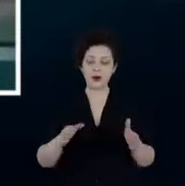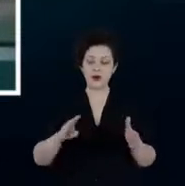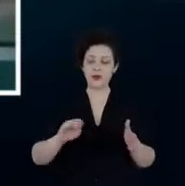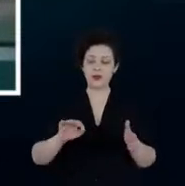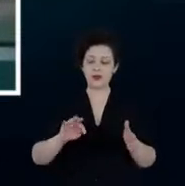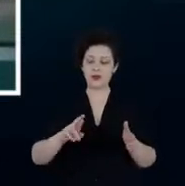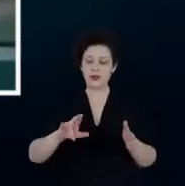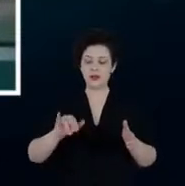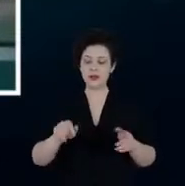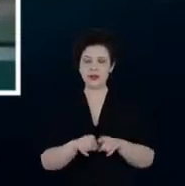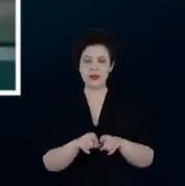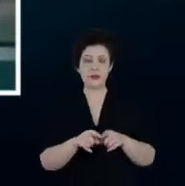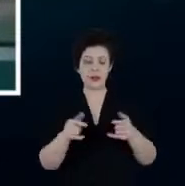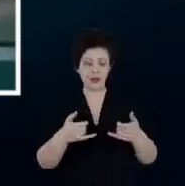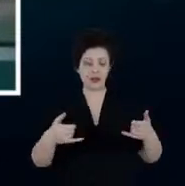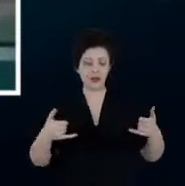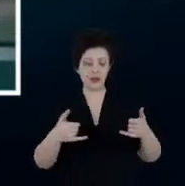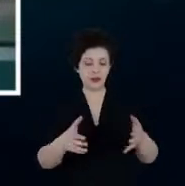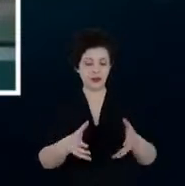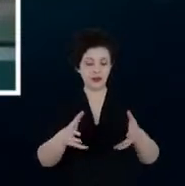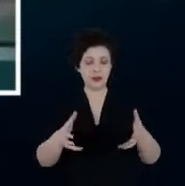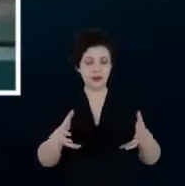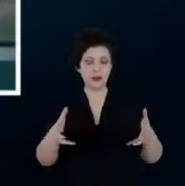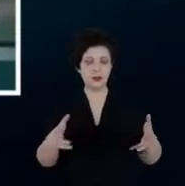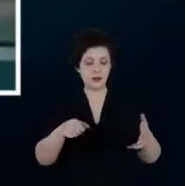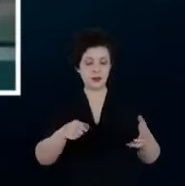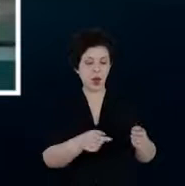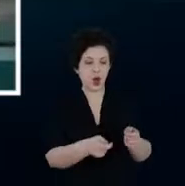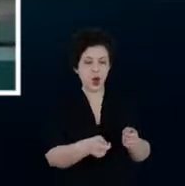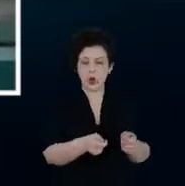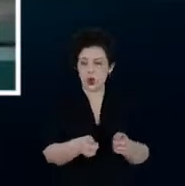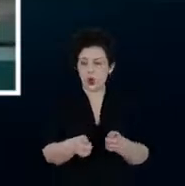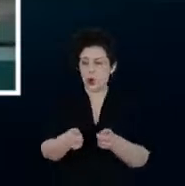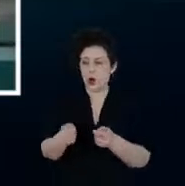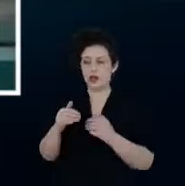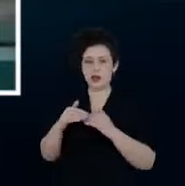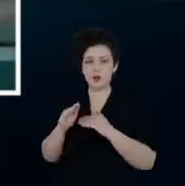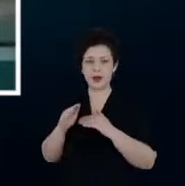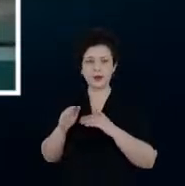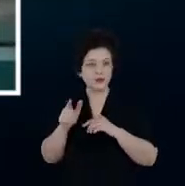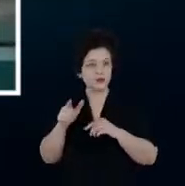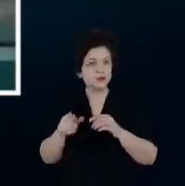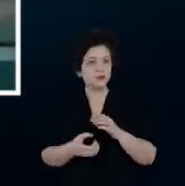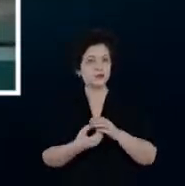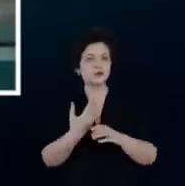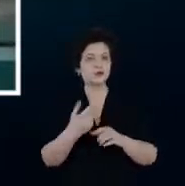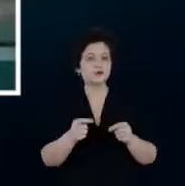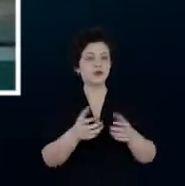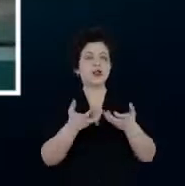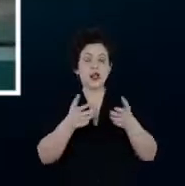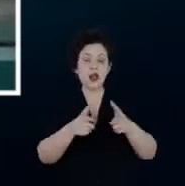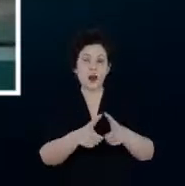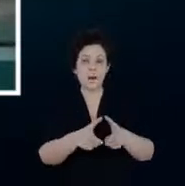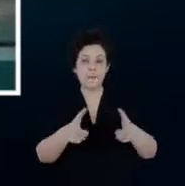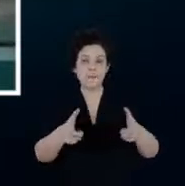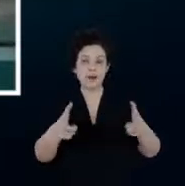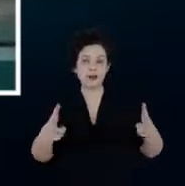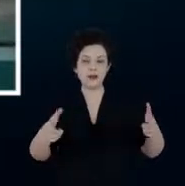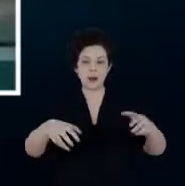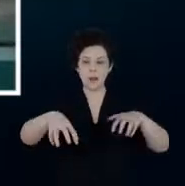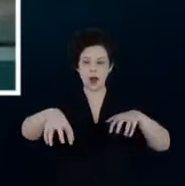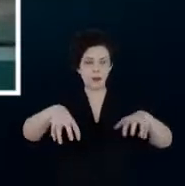essa energia seja cada vez mais comprovada, queríamos aumentar a capacidade